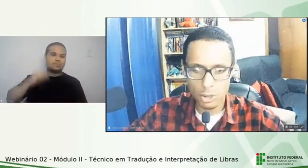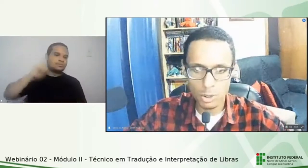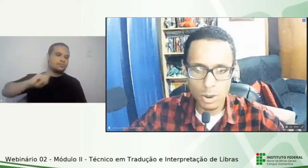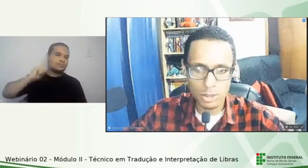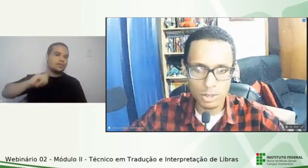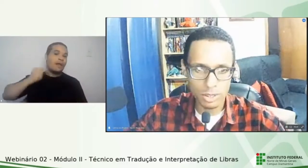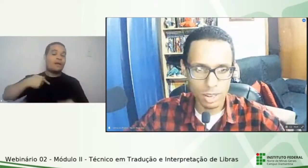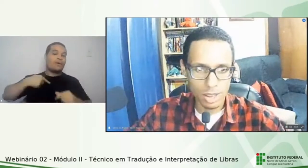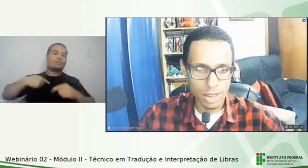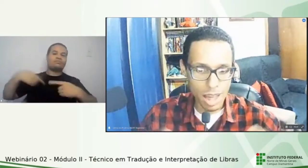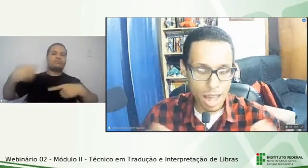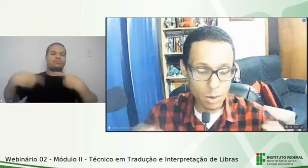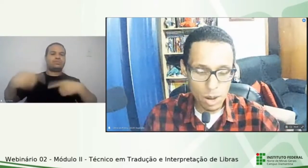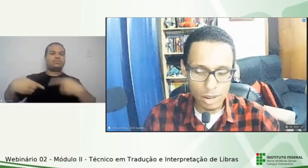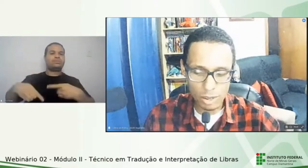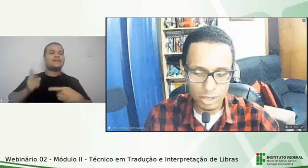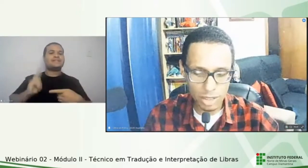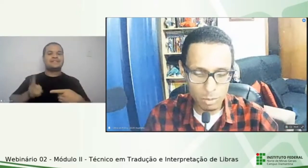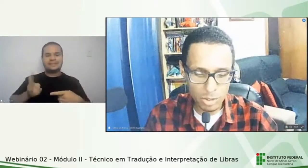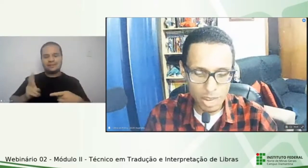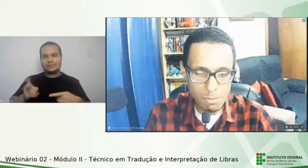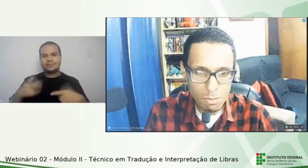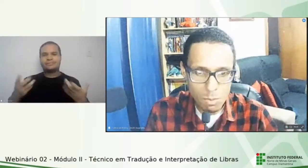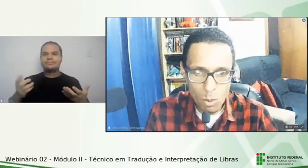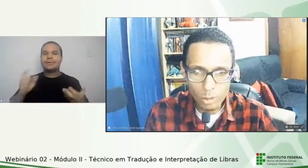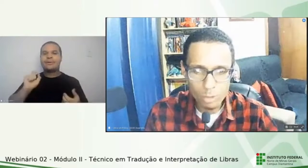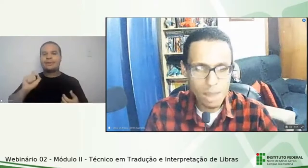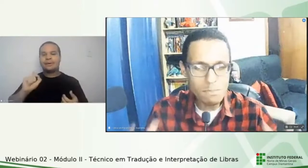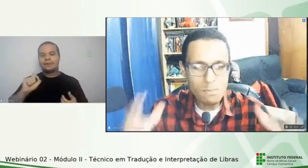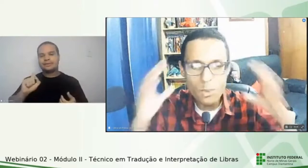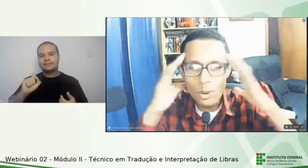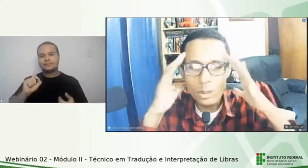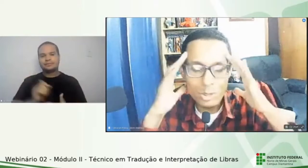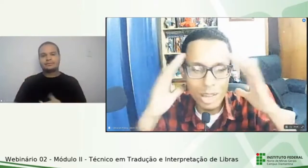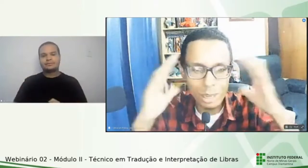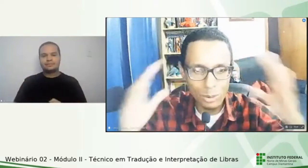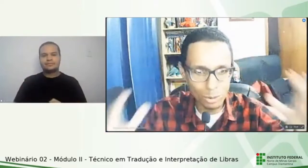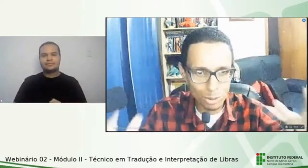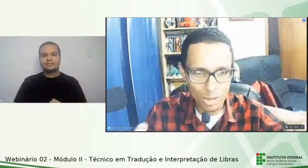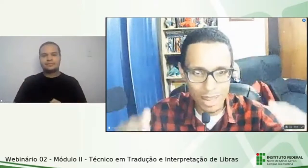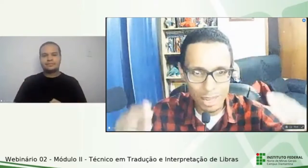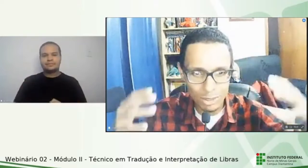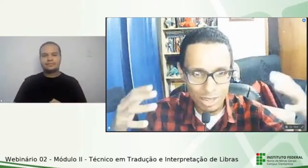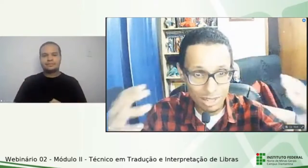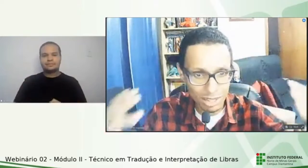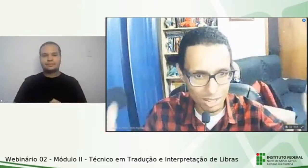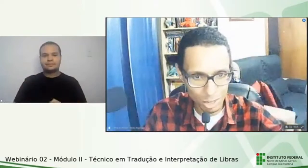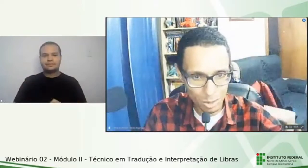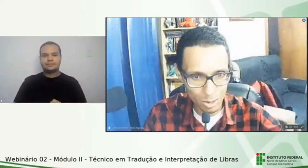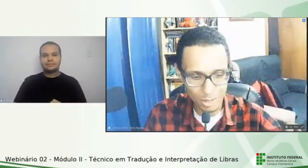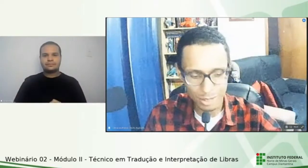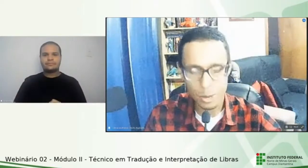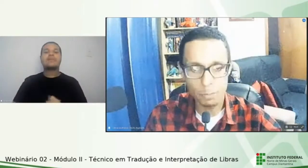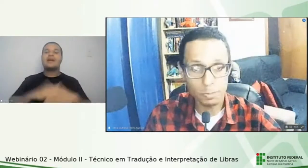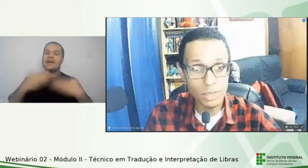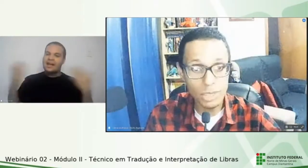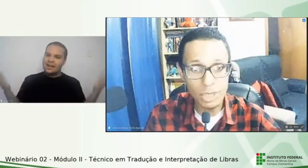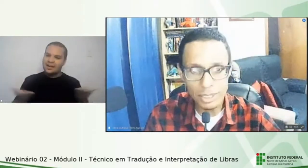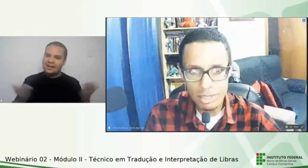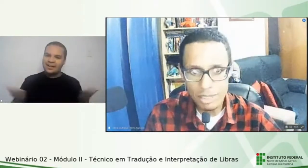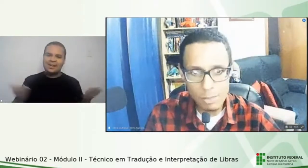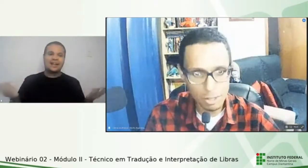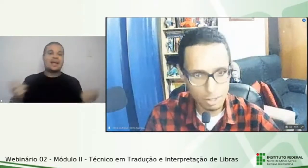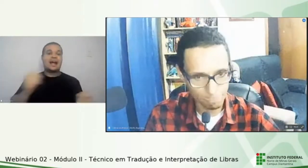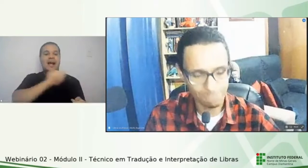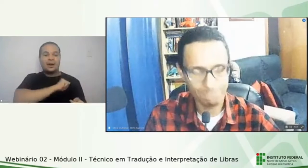os professores. Agora nós temos aí muitos, mas muitos alunos saindo das licenciaturas de